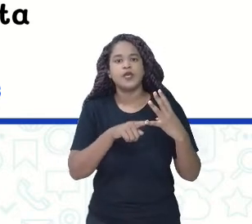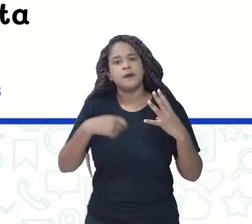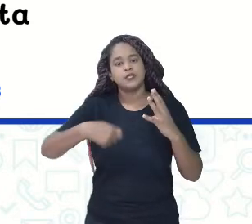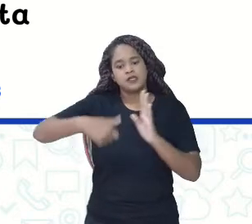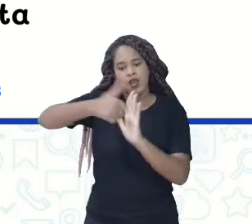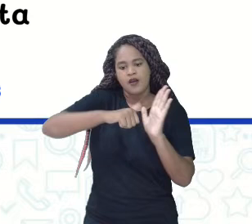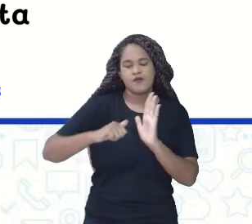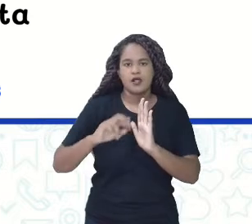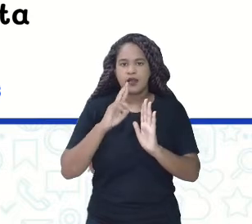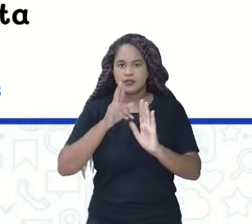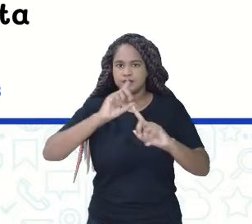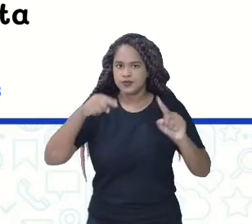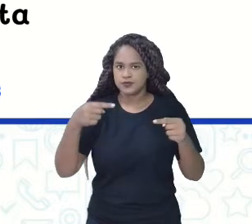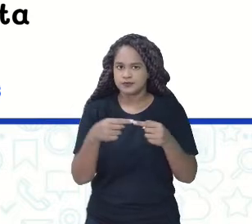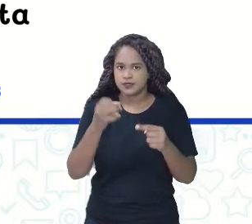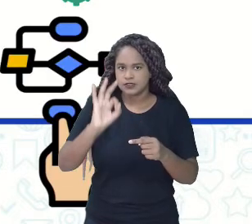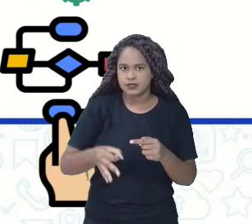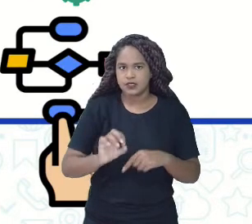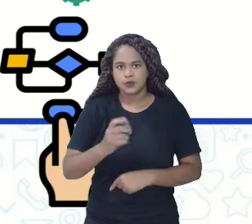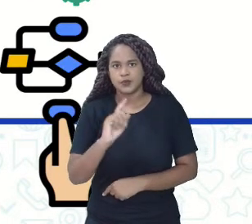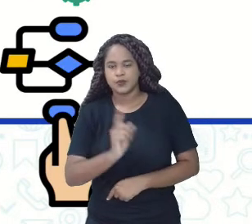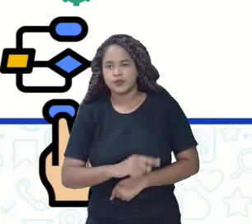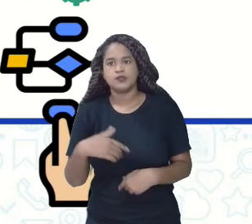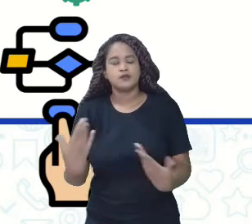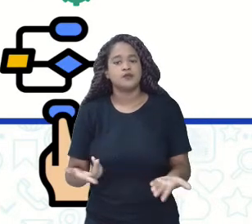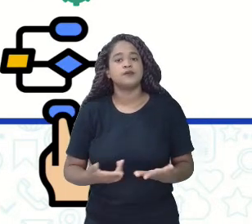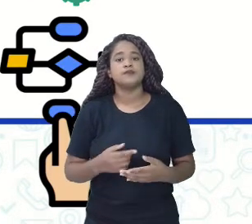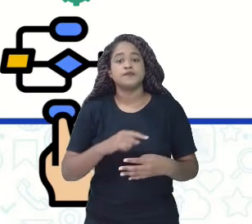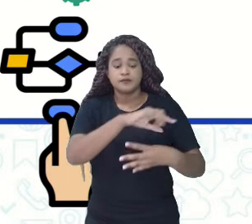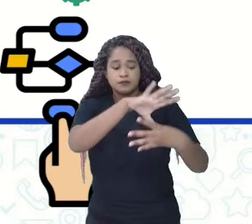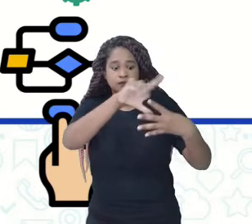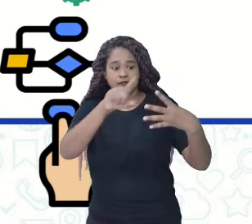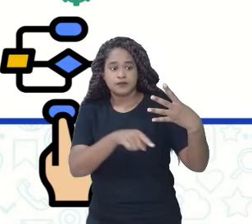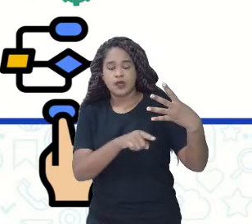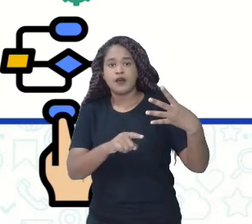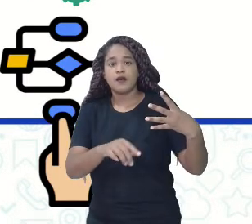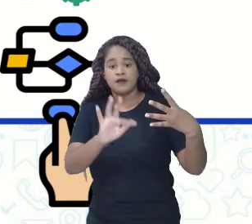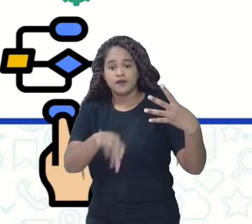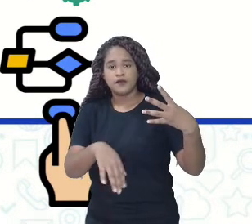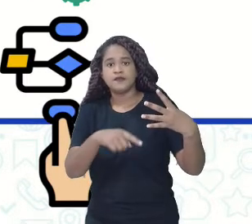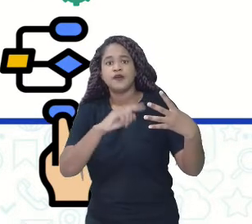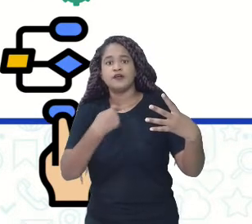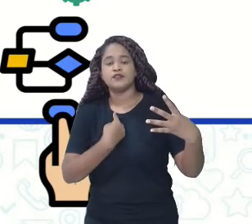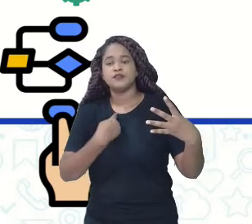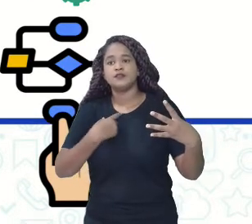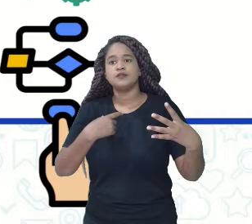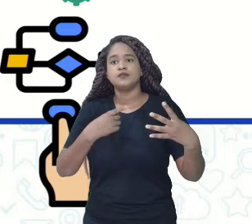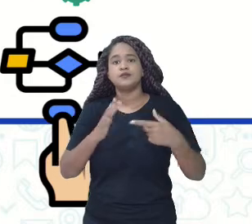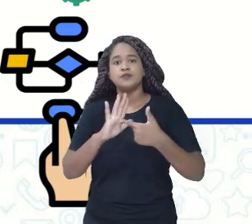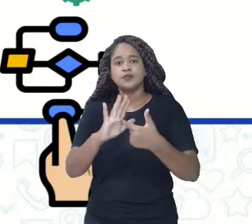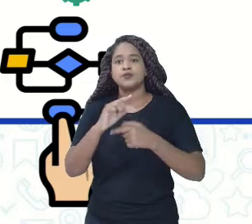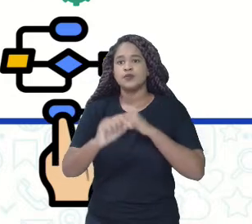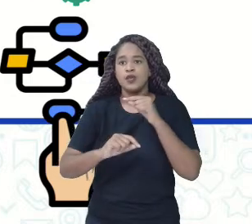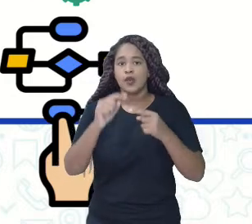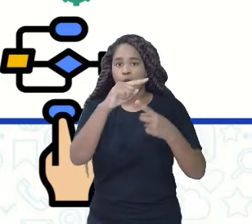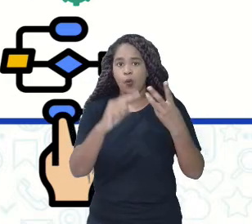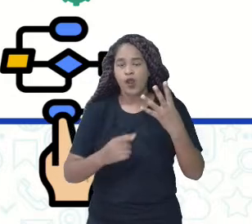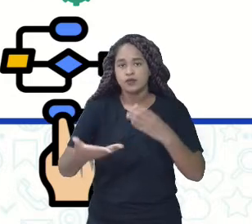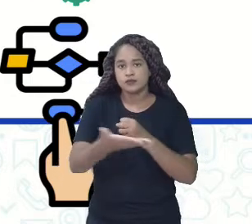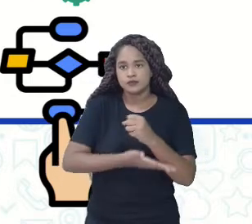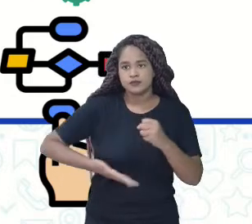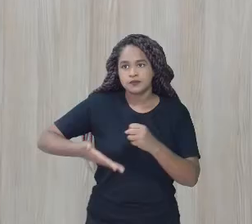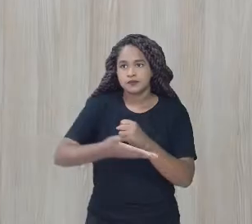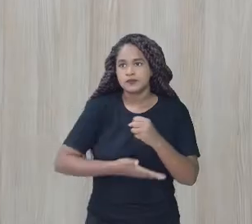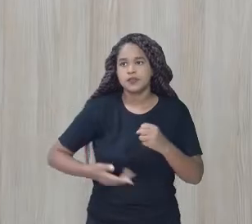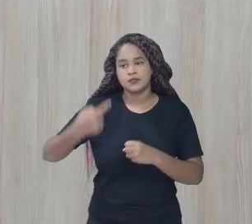as respostas. Para finalizar esse processo, a gente obteve também os 4 pilares do pensamento computacional. Se o problema